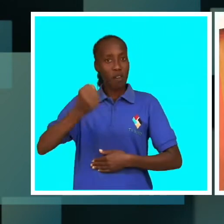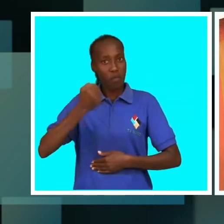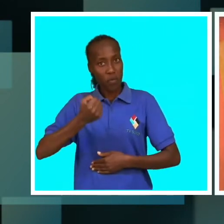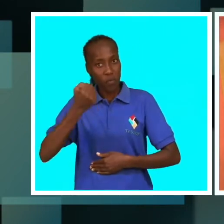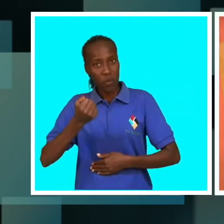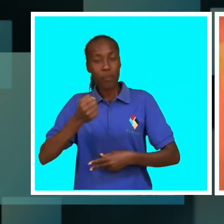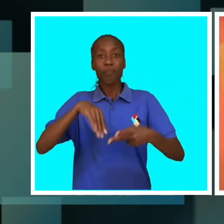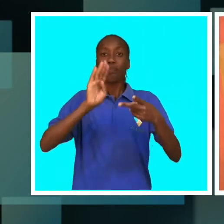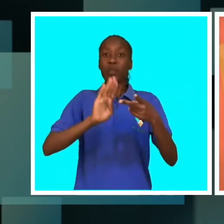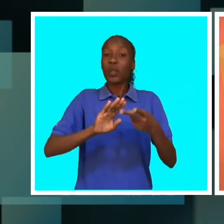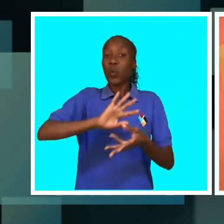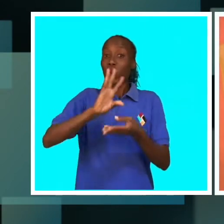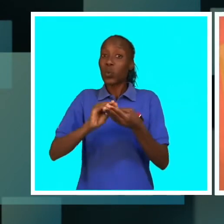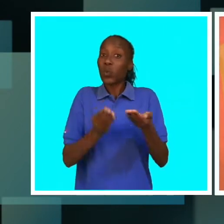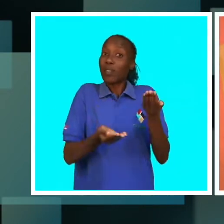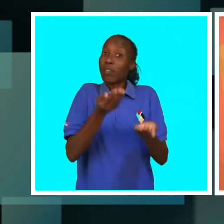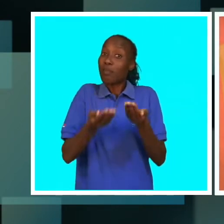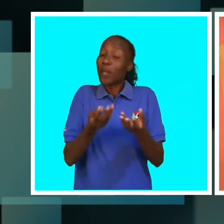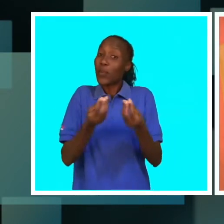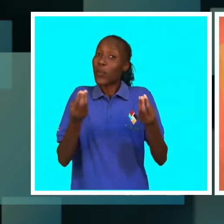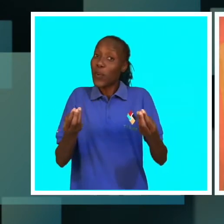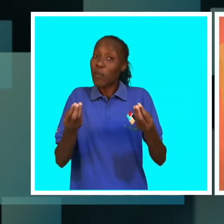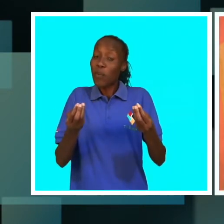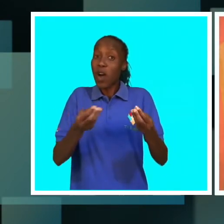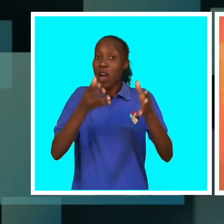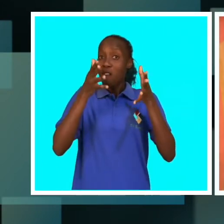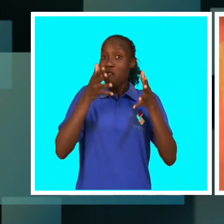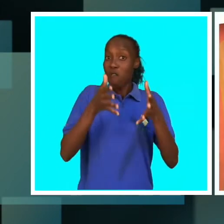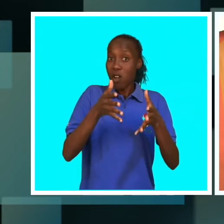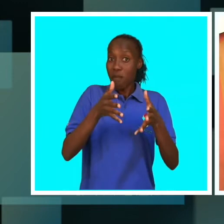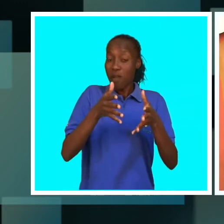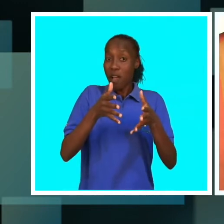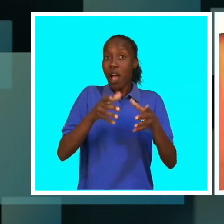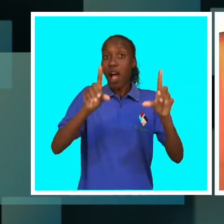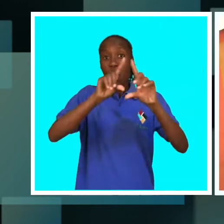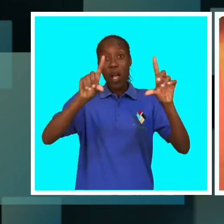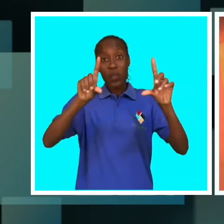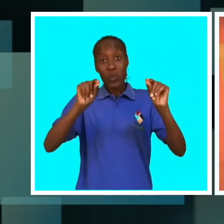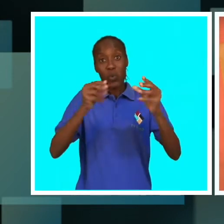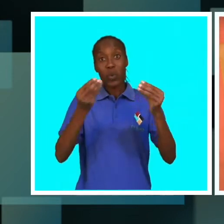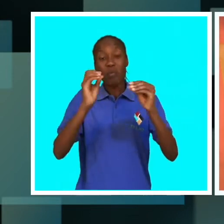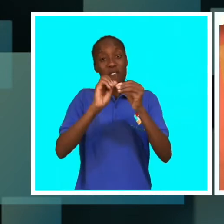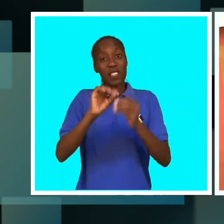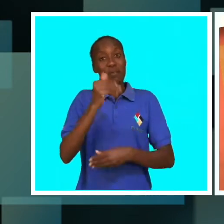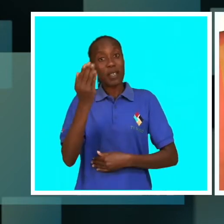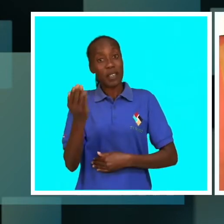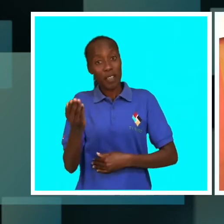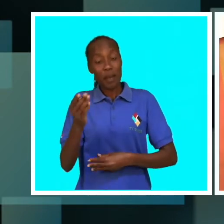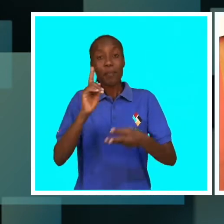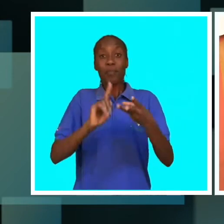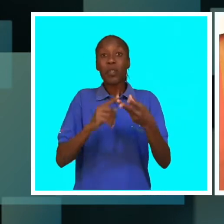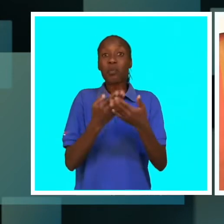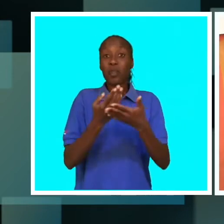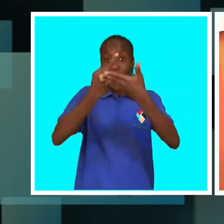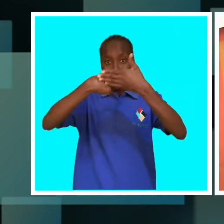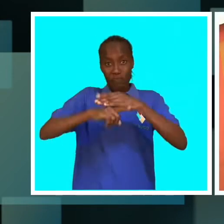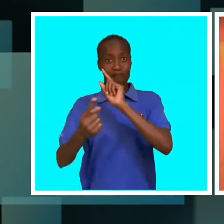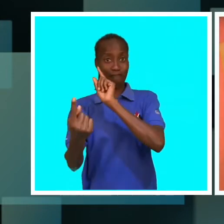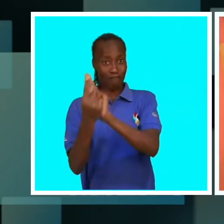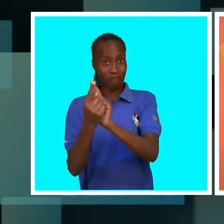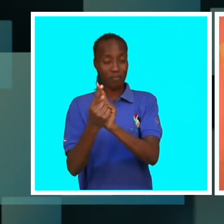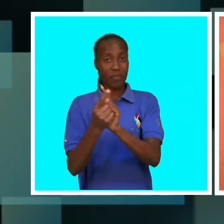idade. Tudo depende da forma como é feita a questão para elas. Mas se for a consultar